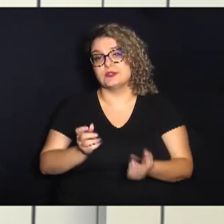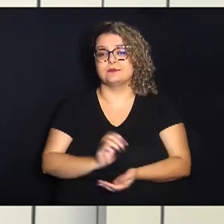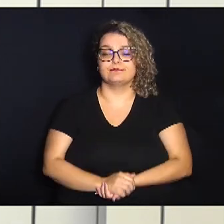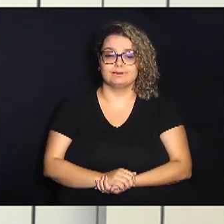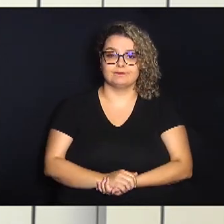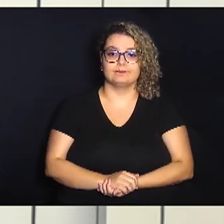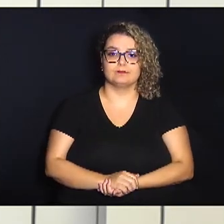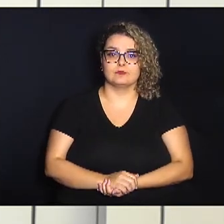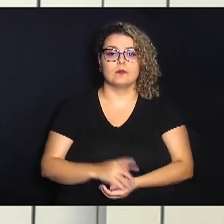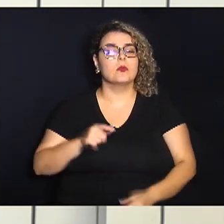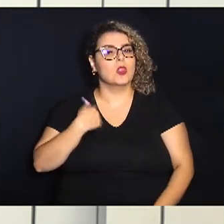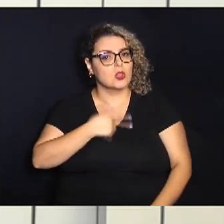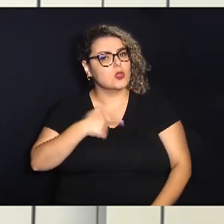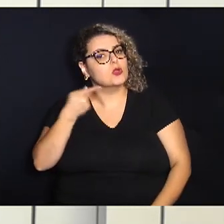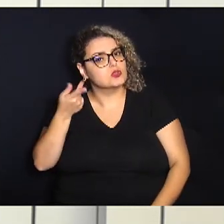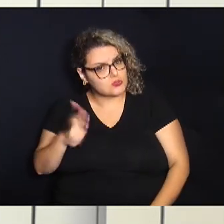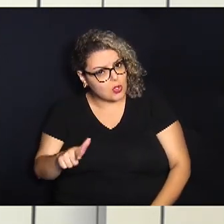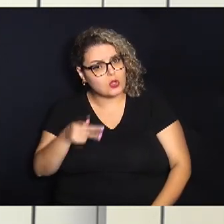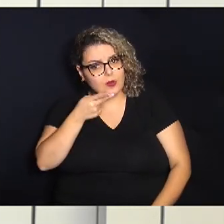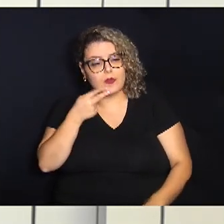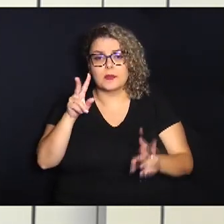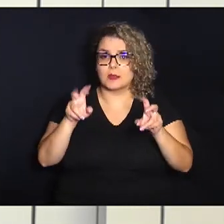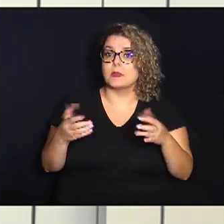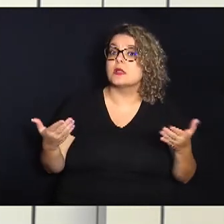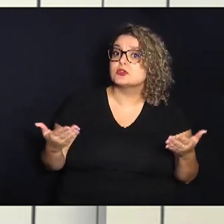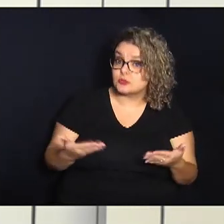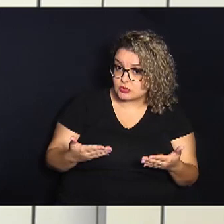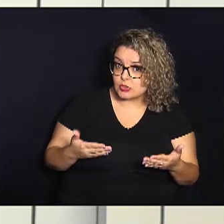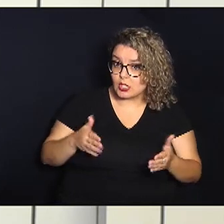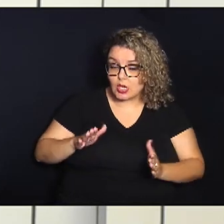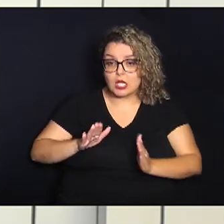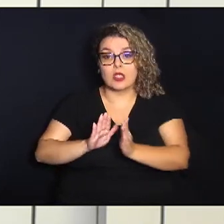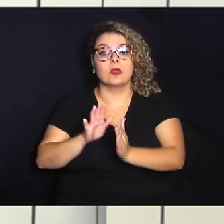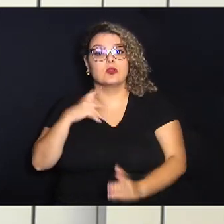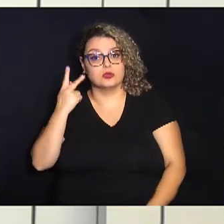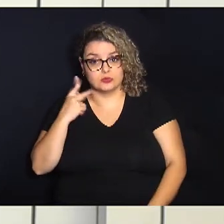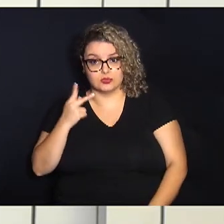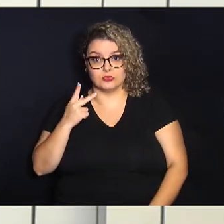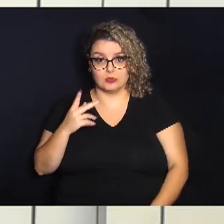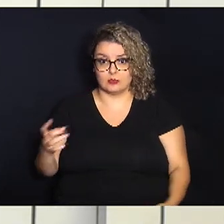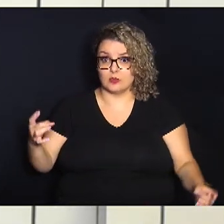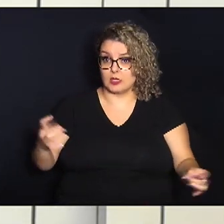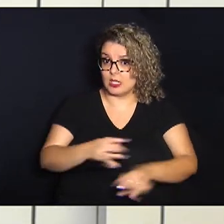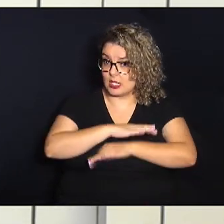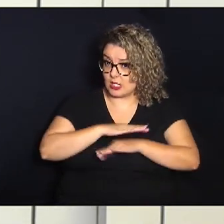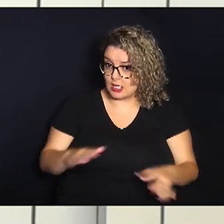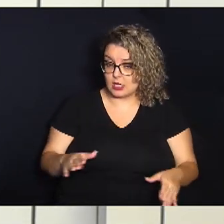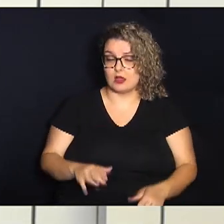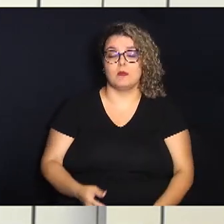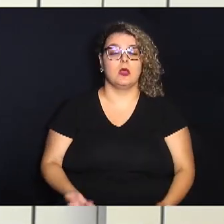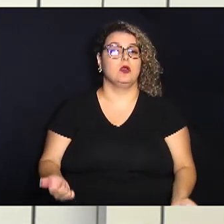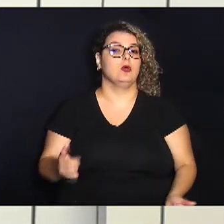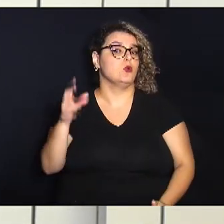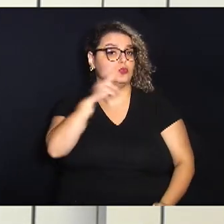E a gente continua falando sobre esta temática, mas agora com a Frente Parlamentar de Combate aos Efeitos das Emergências